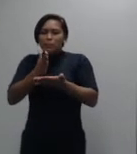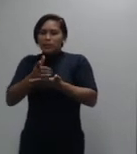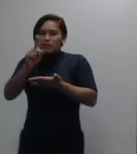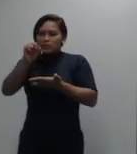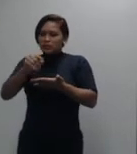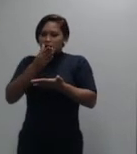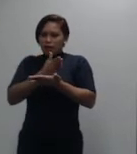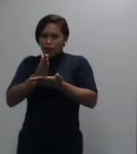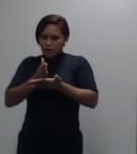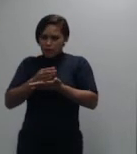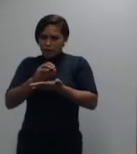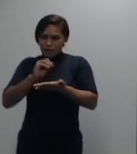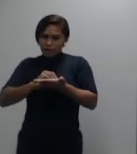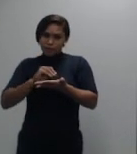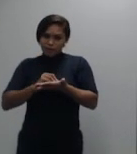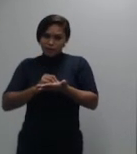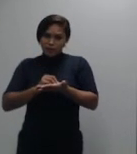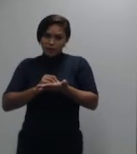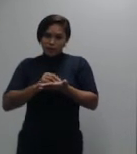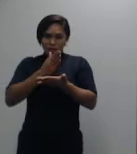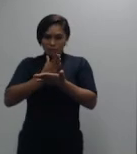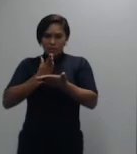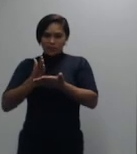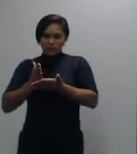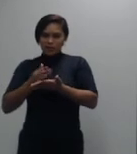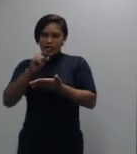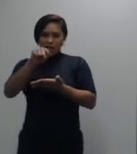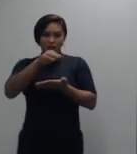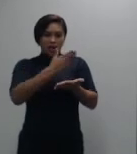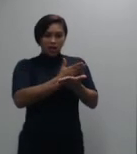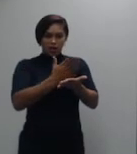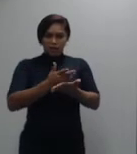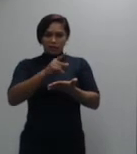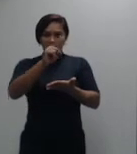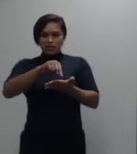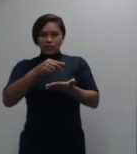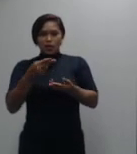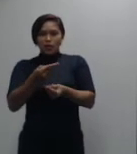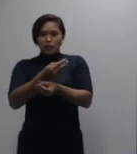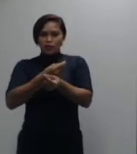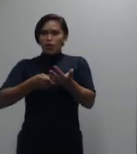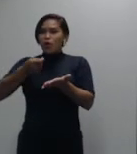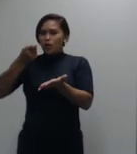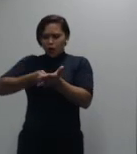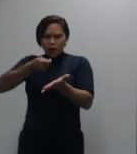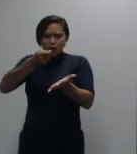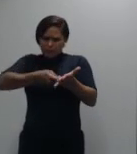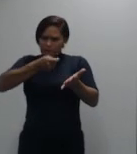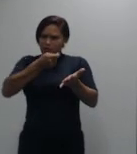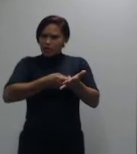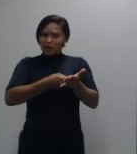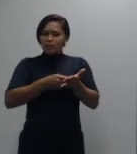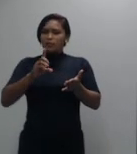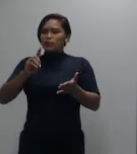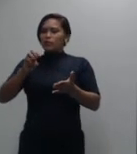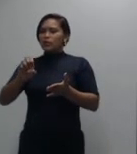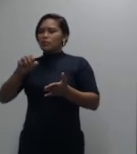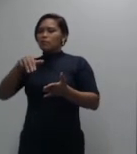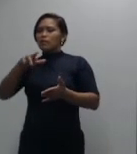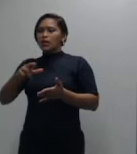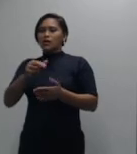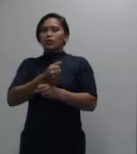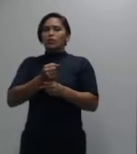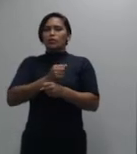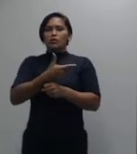cuti-cuti Marcelo Cirino essas parcelas relação aos recursos foram cobradas o de marca em 2009